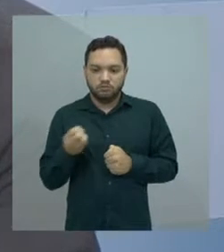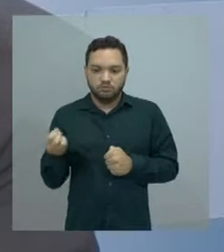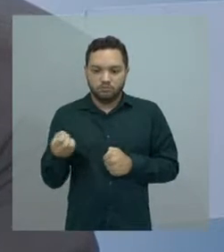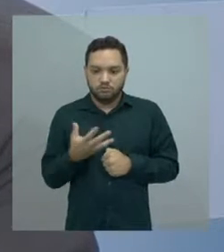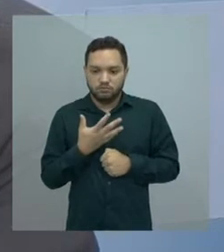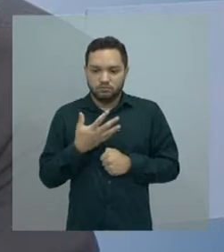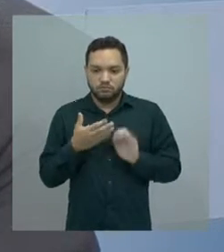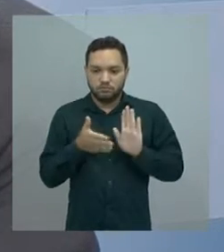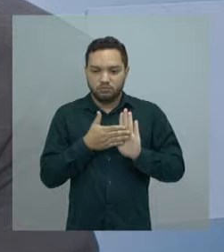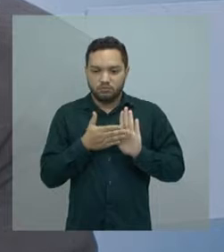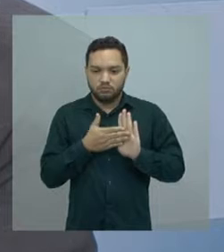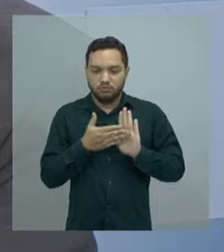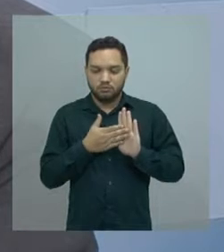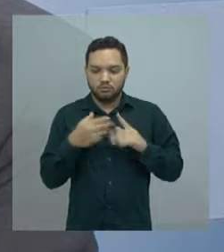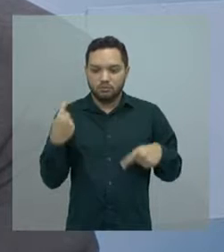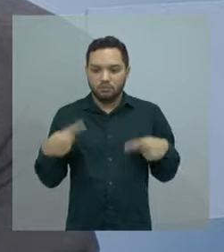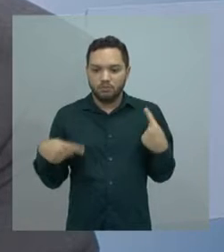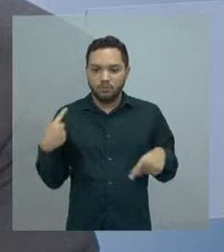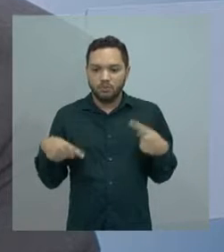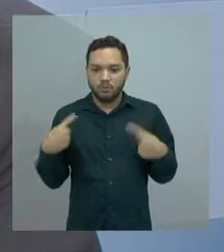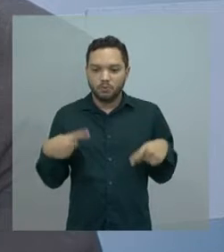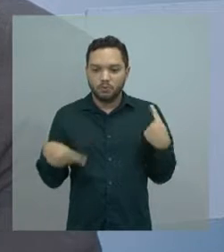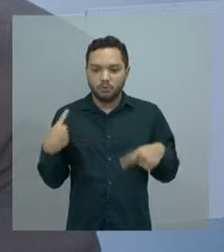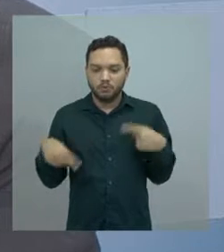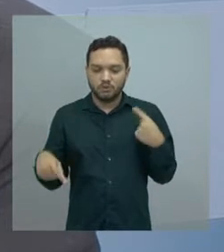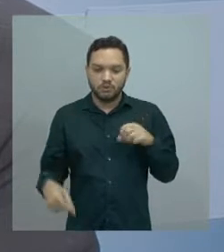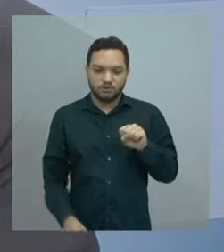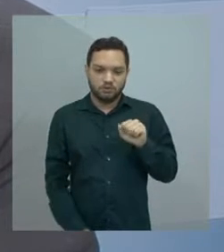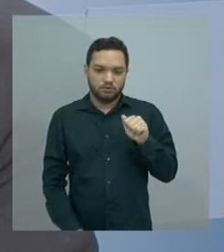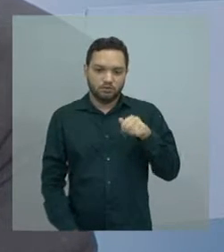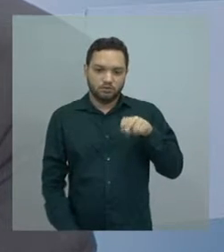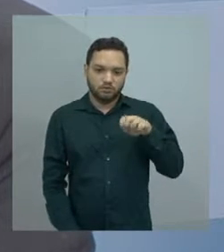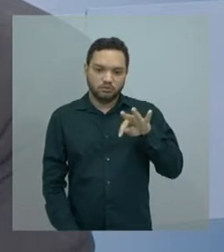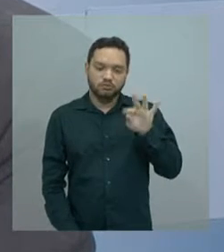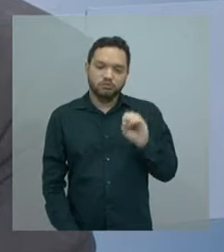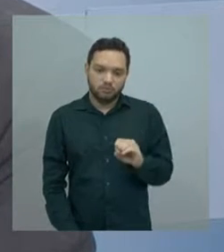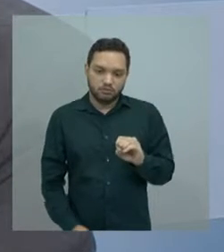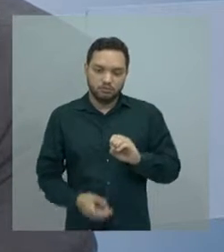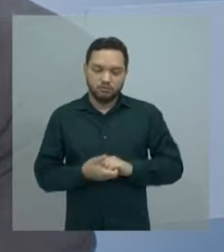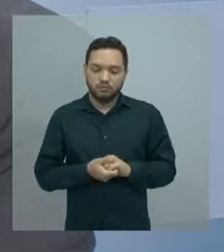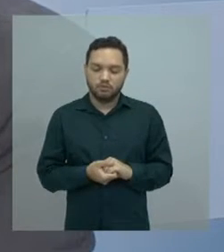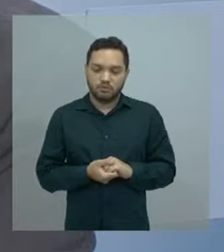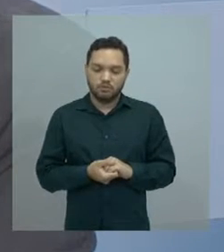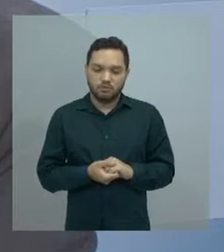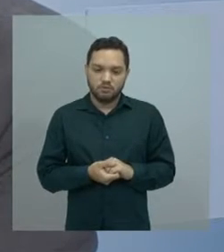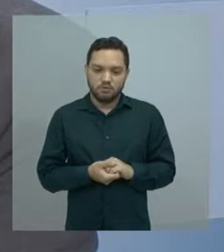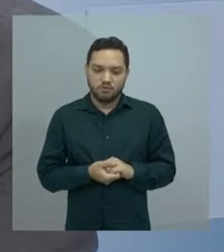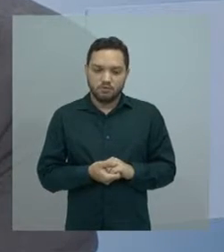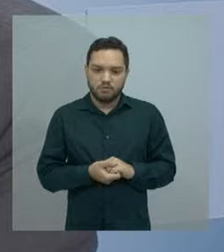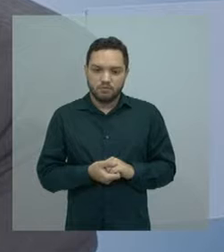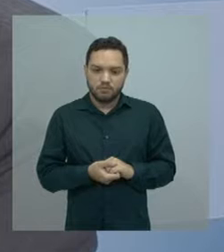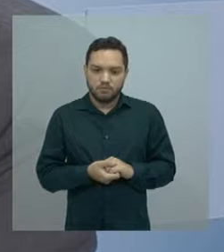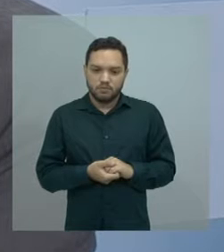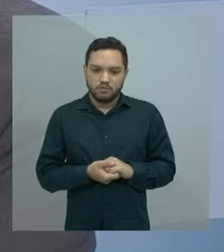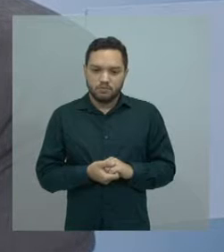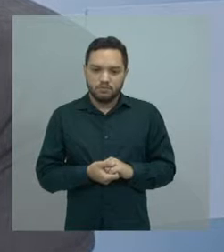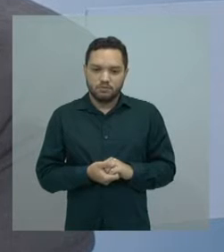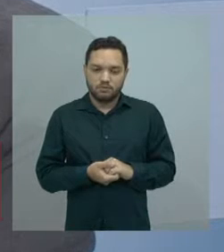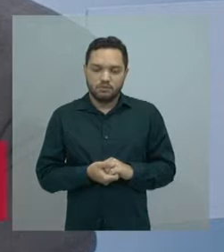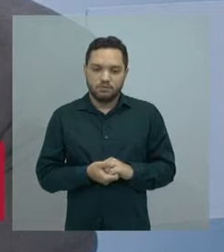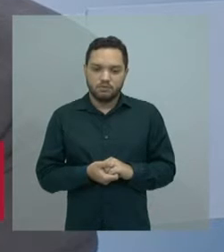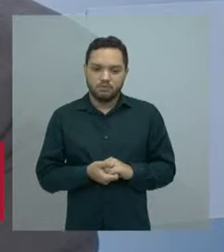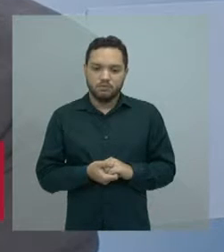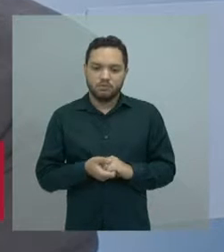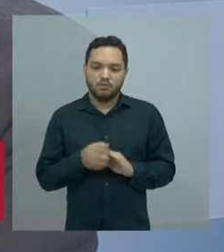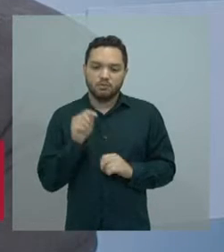uma proposta de política de saneamento que sempre é um passivo social que nós temos, né? Sempre é um vetor...